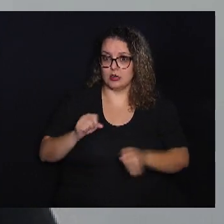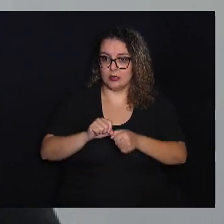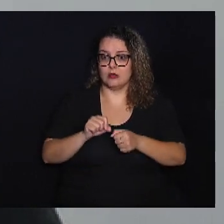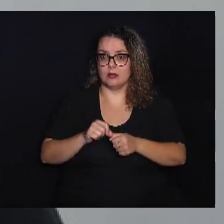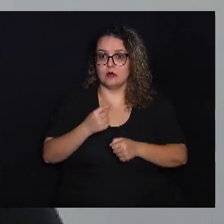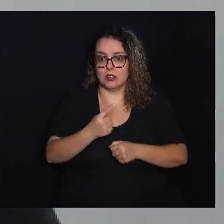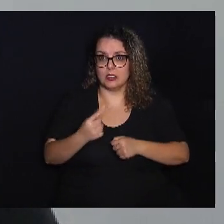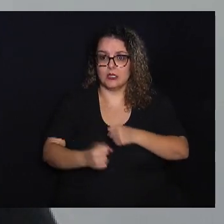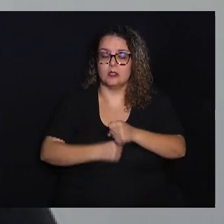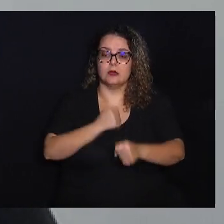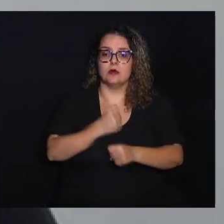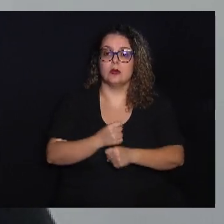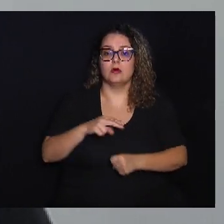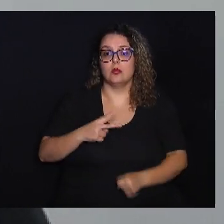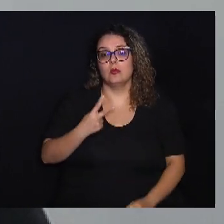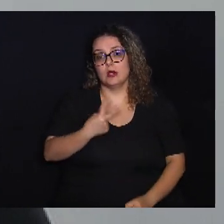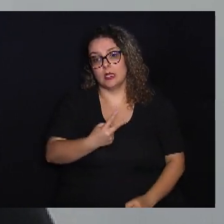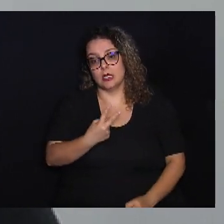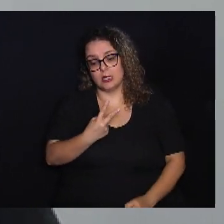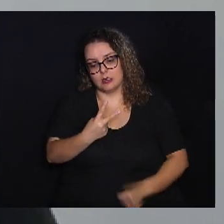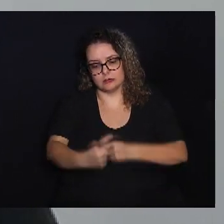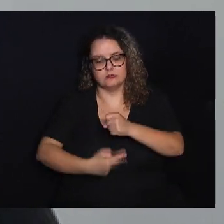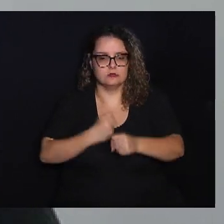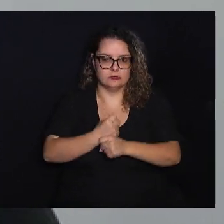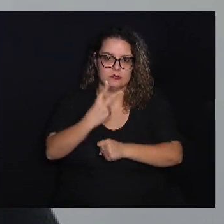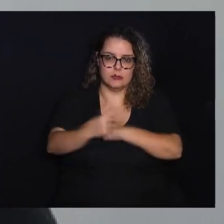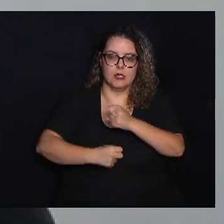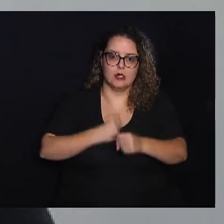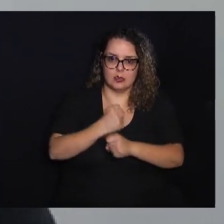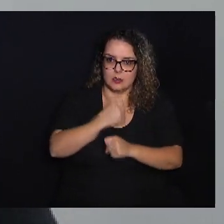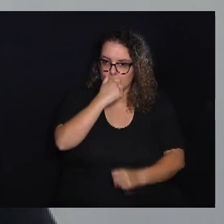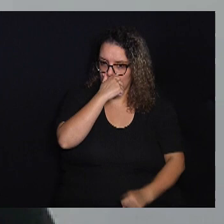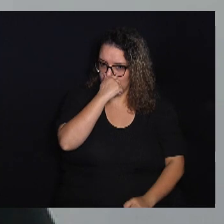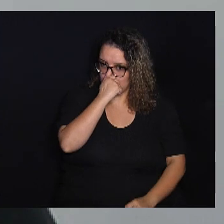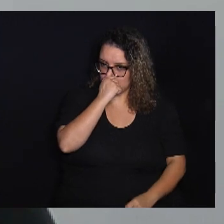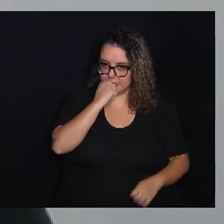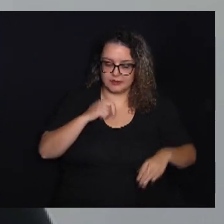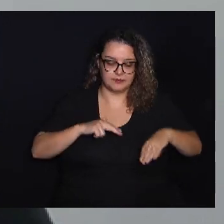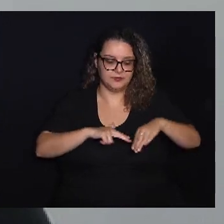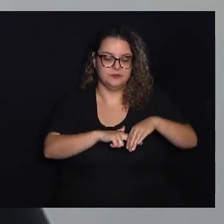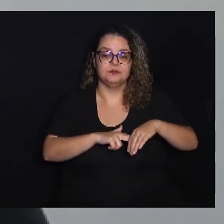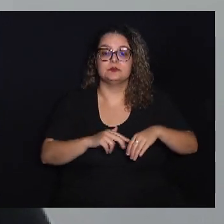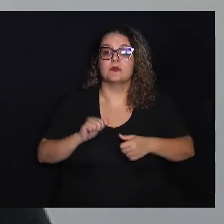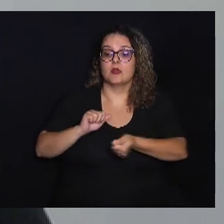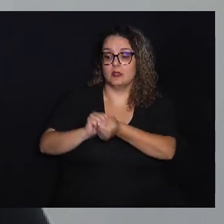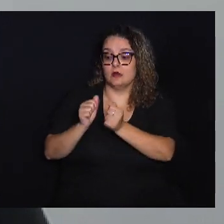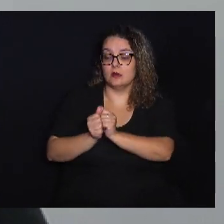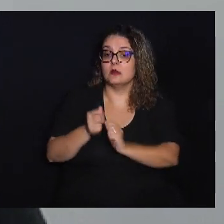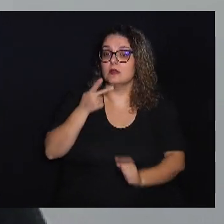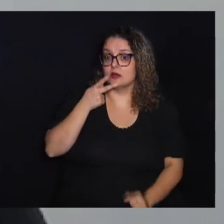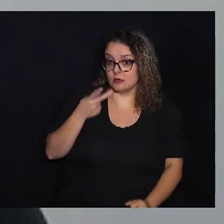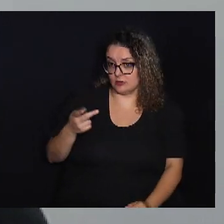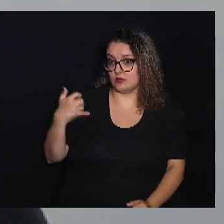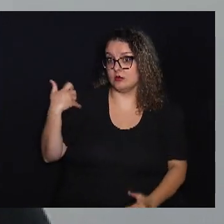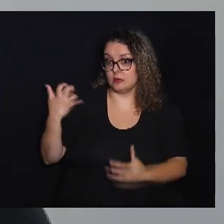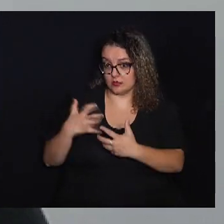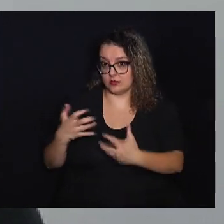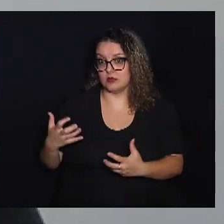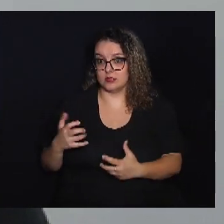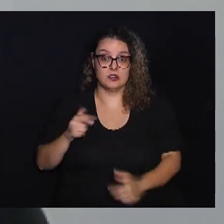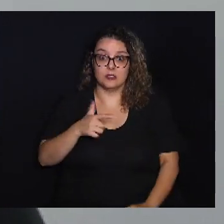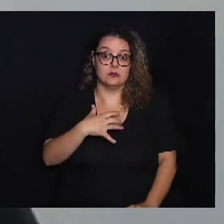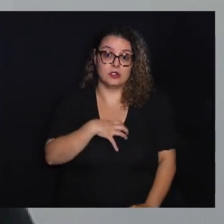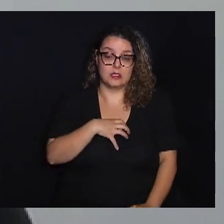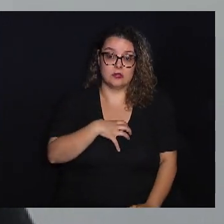importante. Então, pacientes que têm falta de ar, tosse com sangue, não conseguem fazer muito esforço, dificuldade para andar,